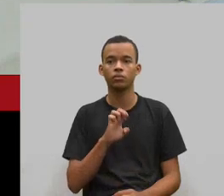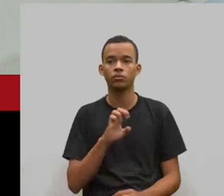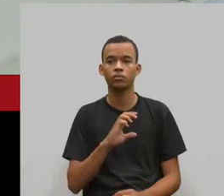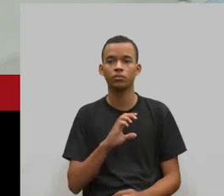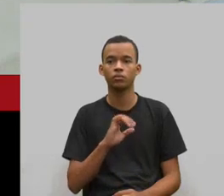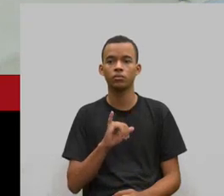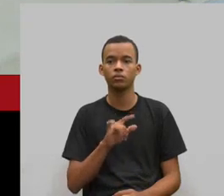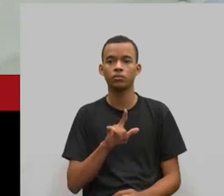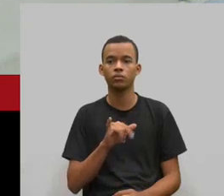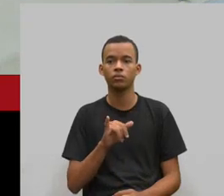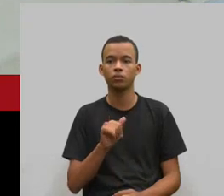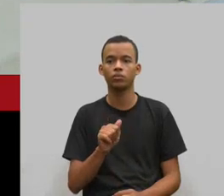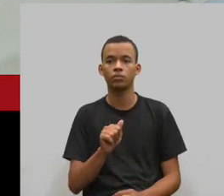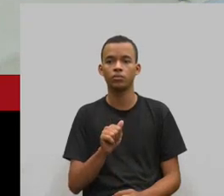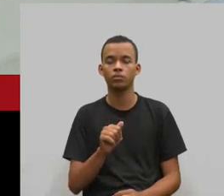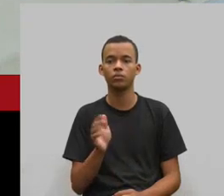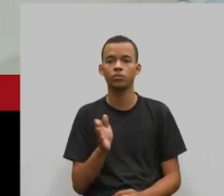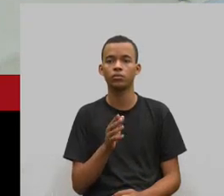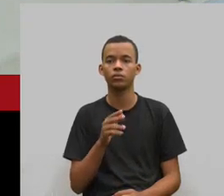ceca